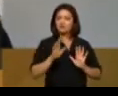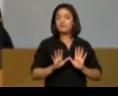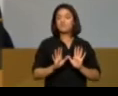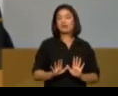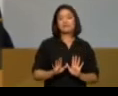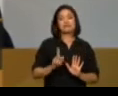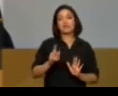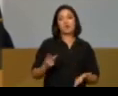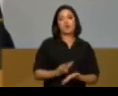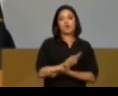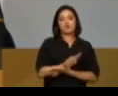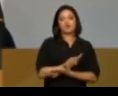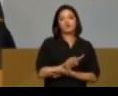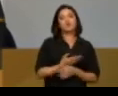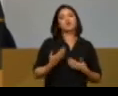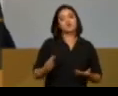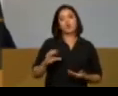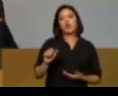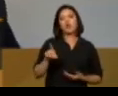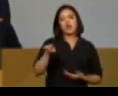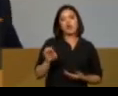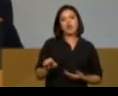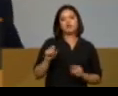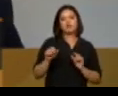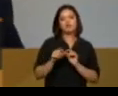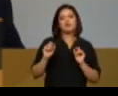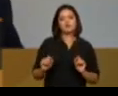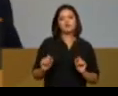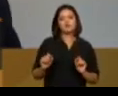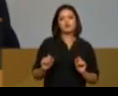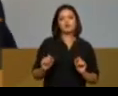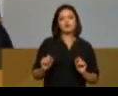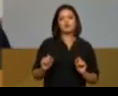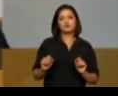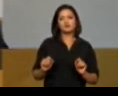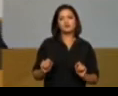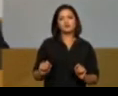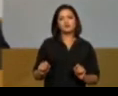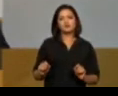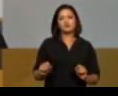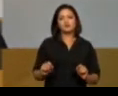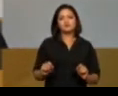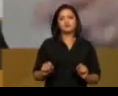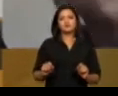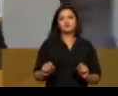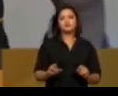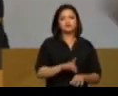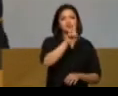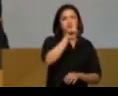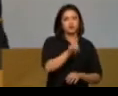a meu ver, diz o engenheiro, o CAD furtou-se do cumprimento do seu dever e a direção da Petrobras